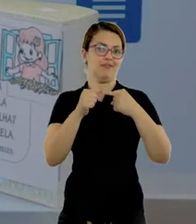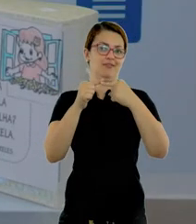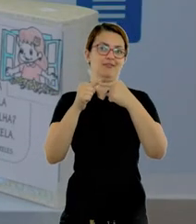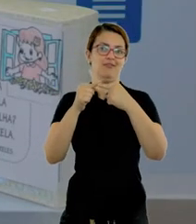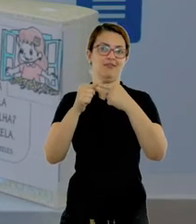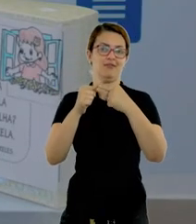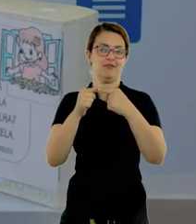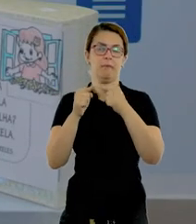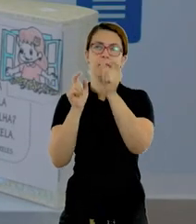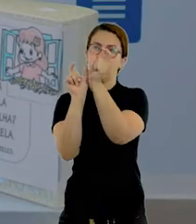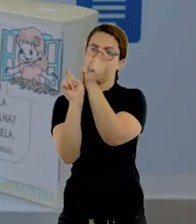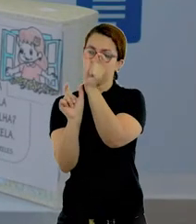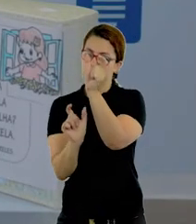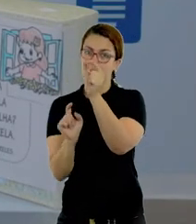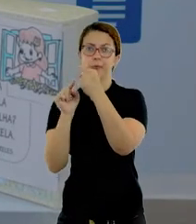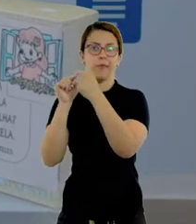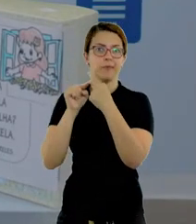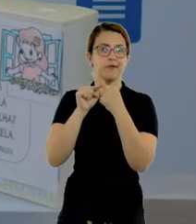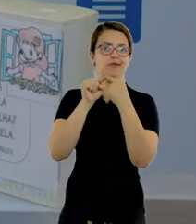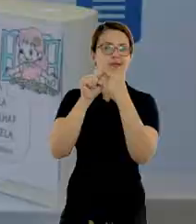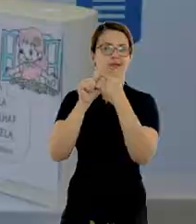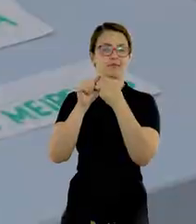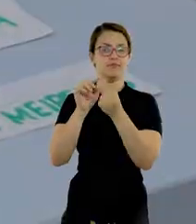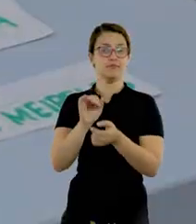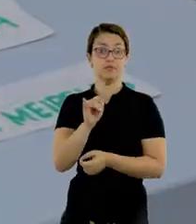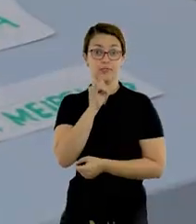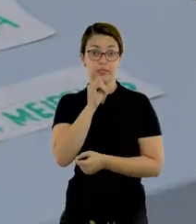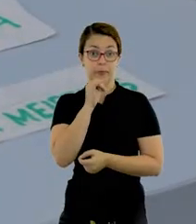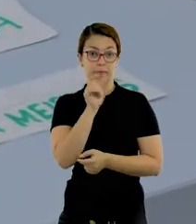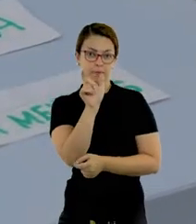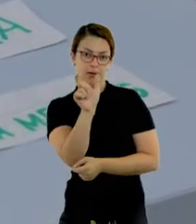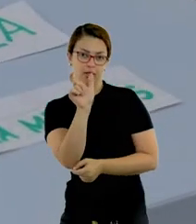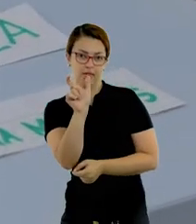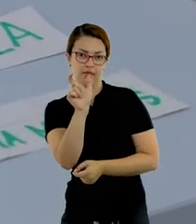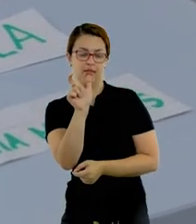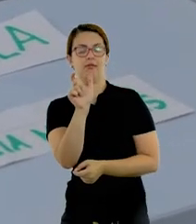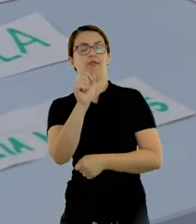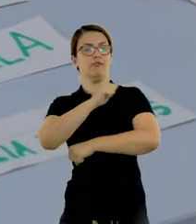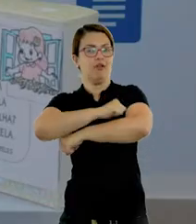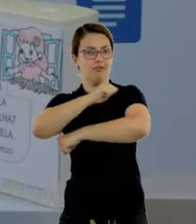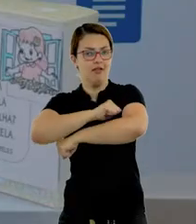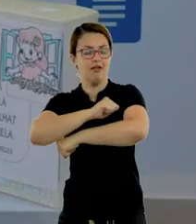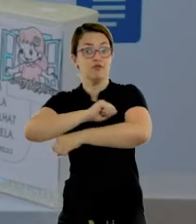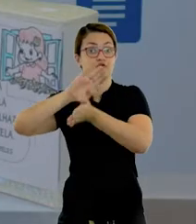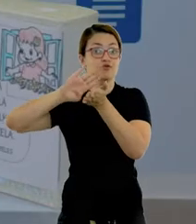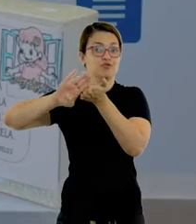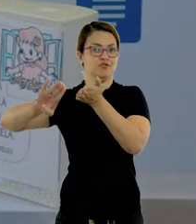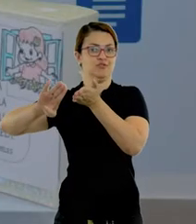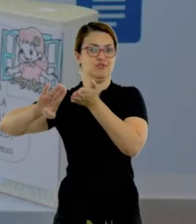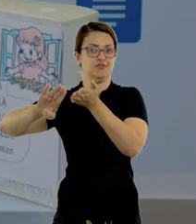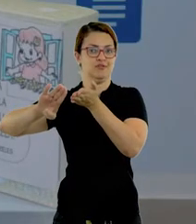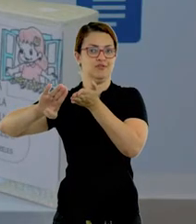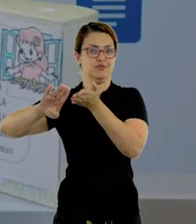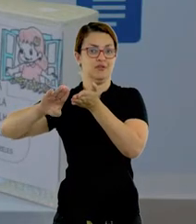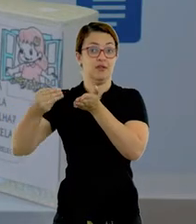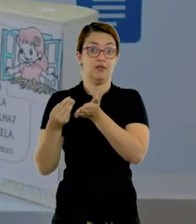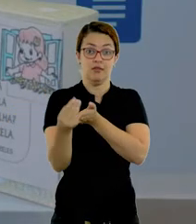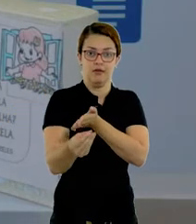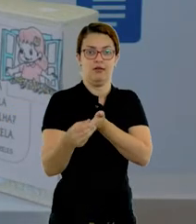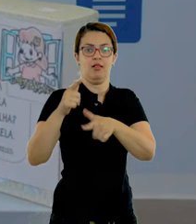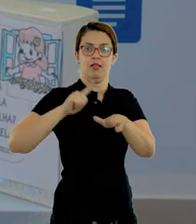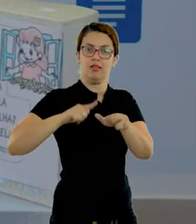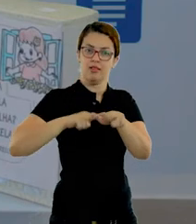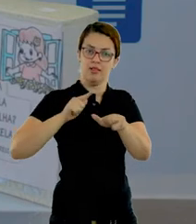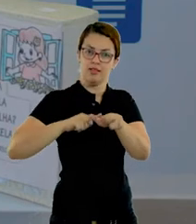né? Você vai trabalhar tudo isso com a criança. Aí você vai tirar a janela, por exemplo, e você vai dar as letrinhas. Eu já coloquei